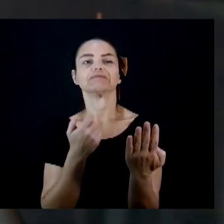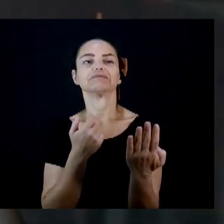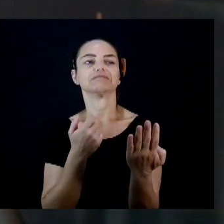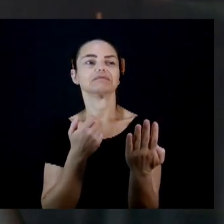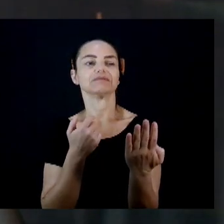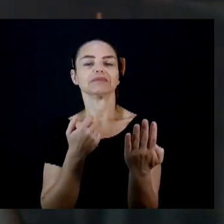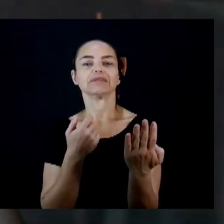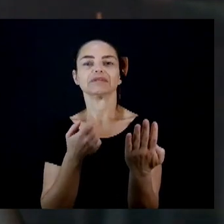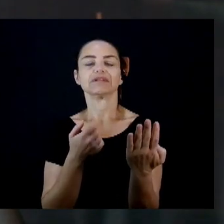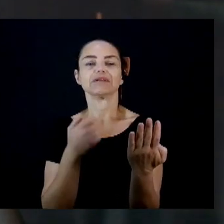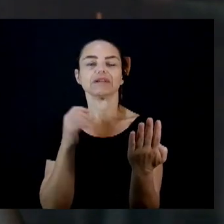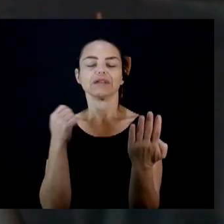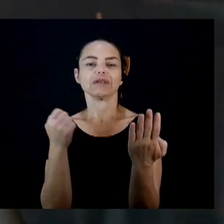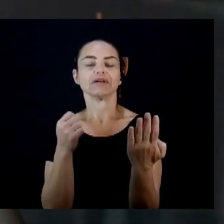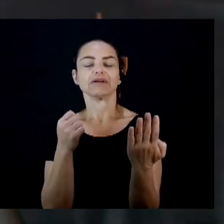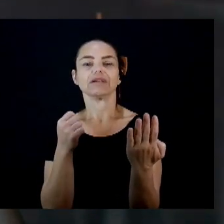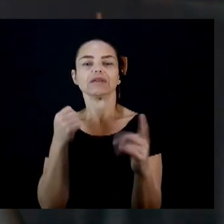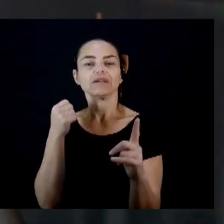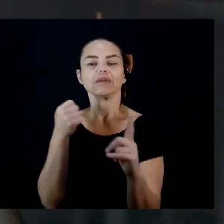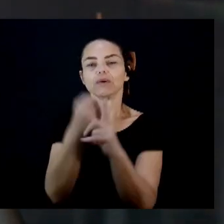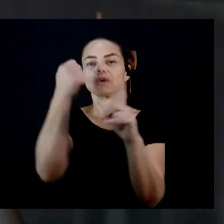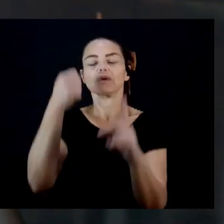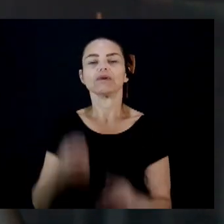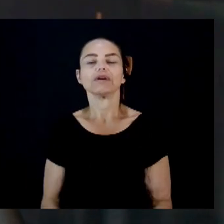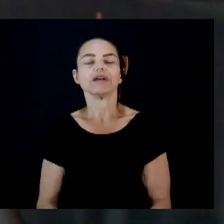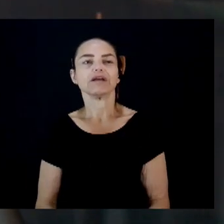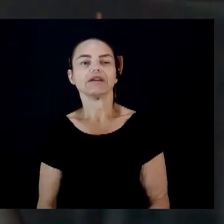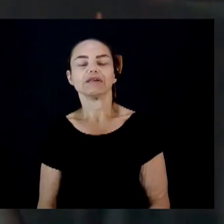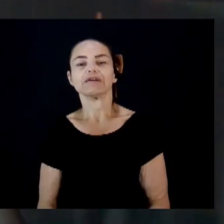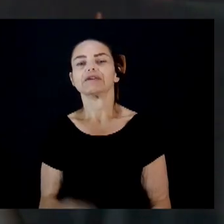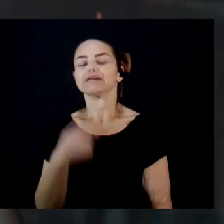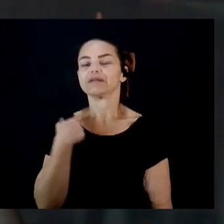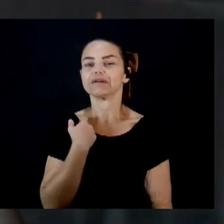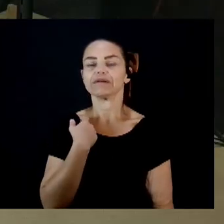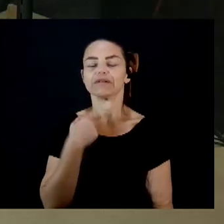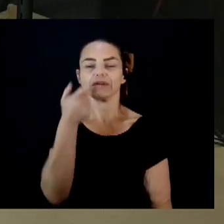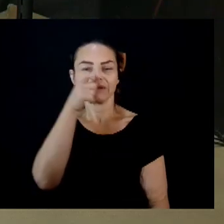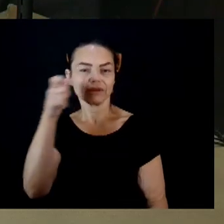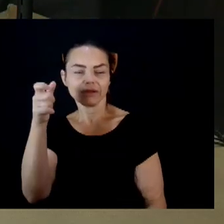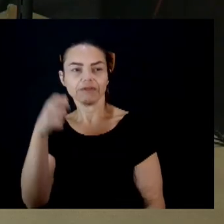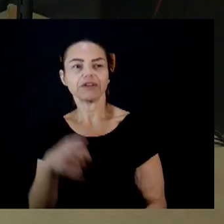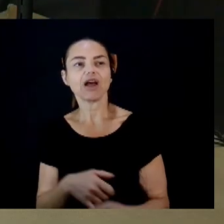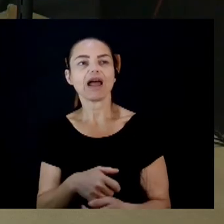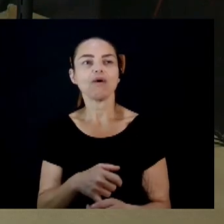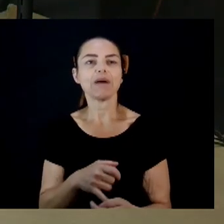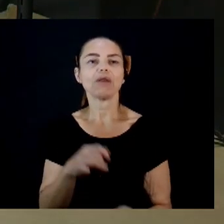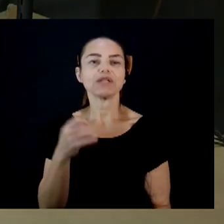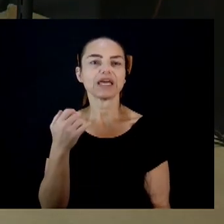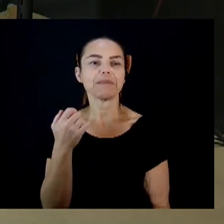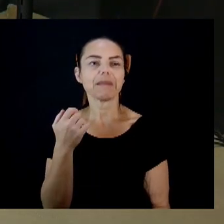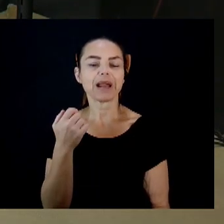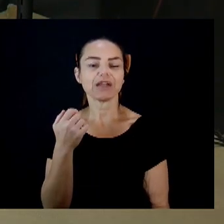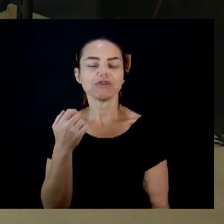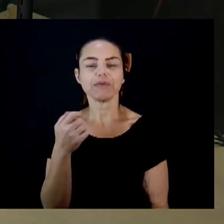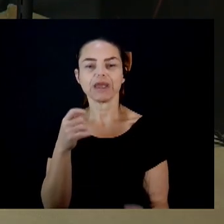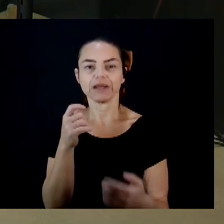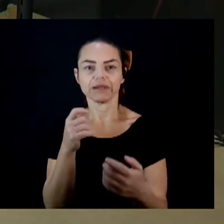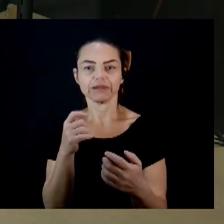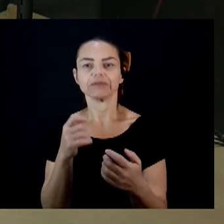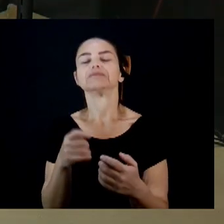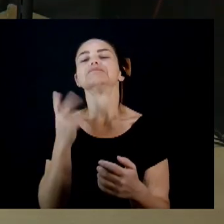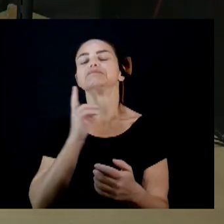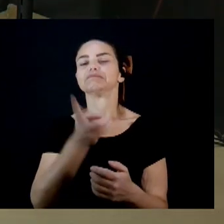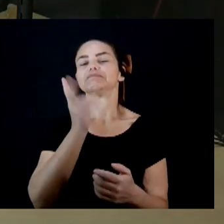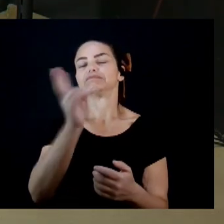o impacto que ela causa no nosso interesse. Sim. Se eu transo com o meu celular o tempo inteiro, se eu